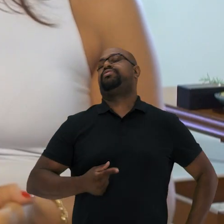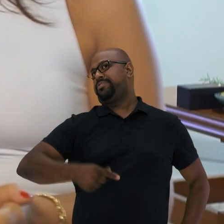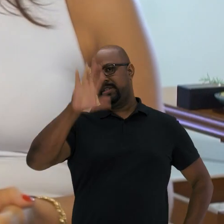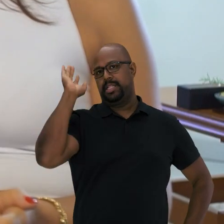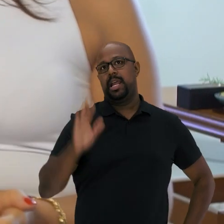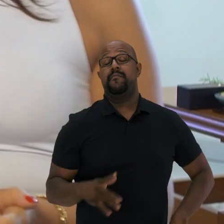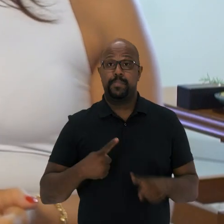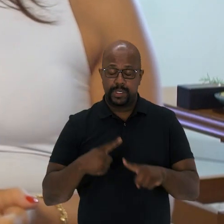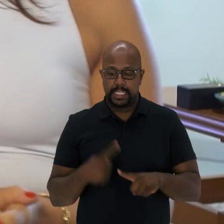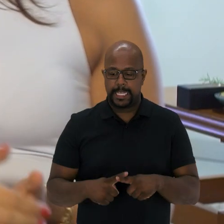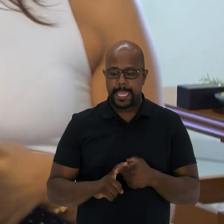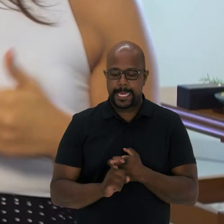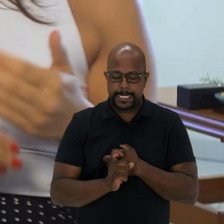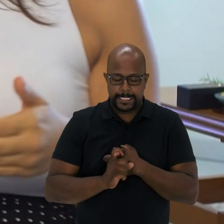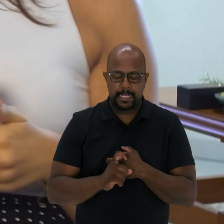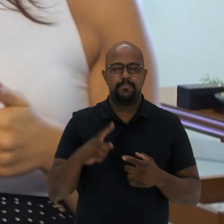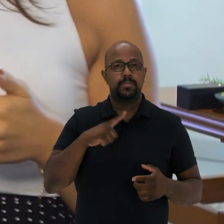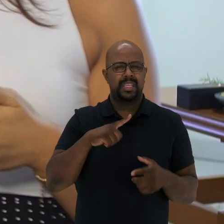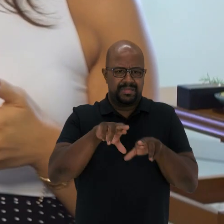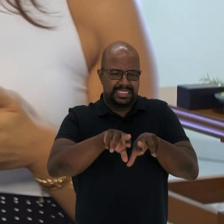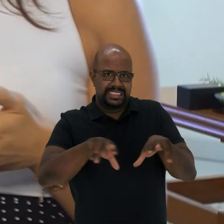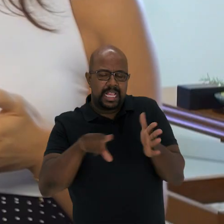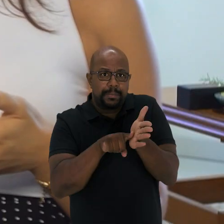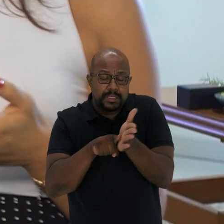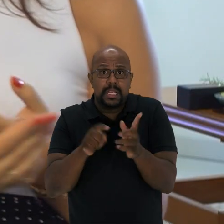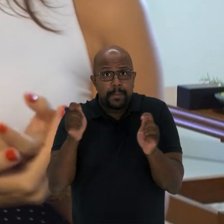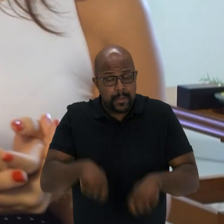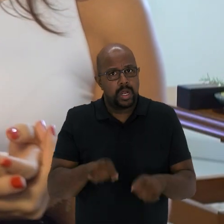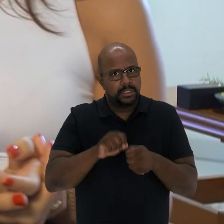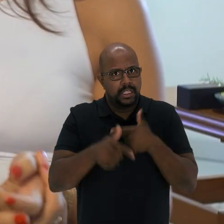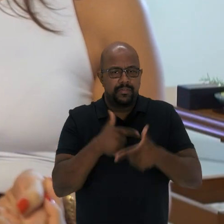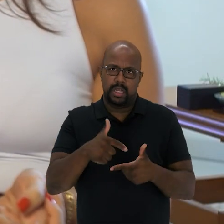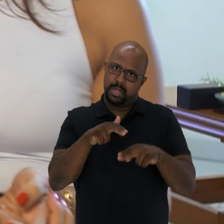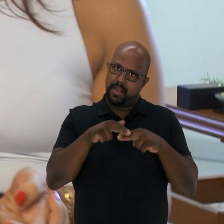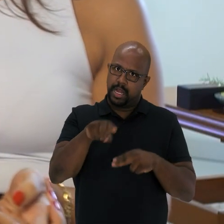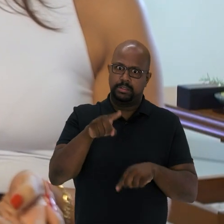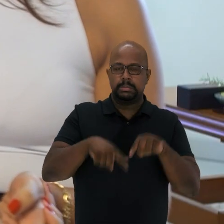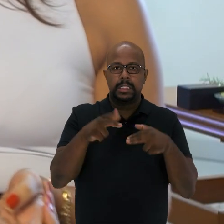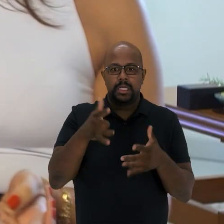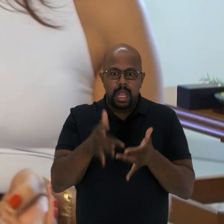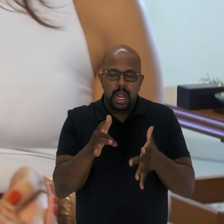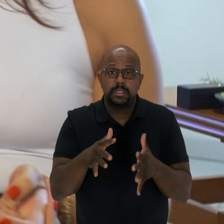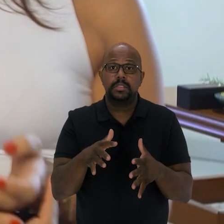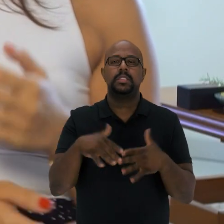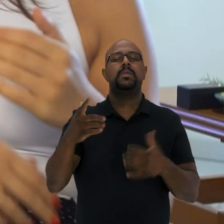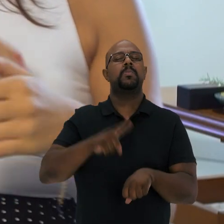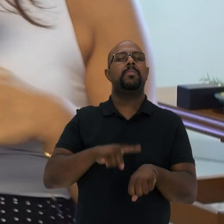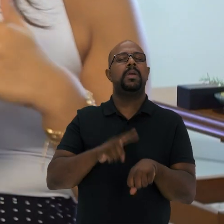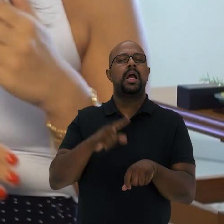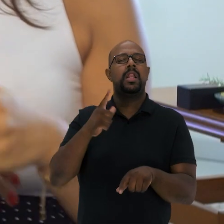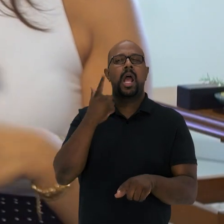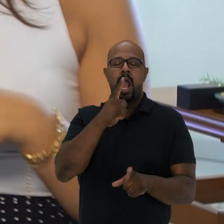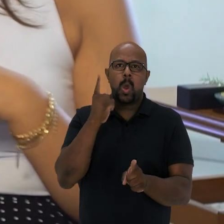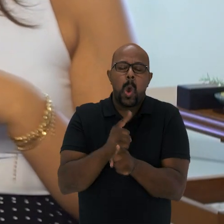infindável, porque tem uma diversidade de pesquisa que pode ser feita, né, através desse acervo, e no momento